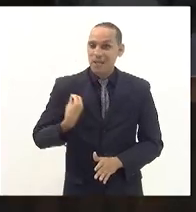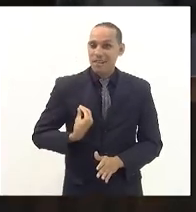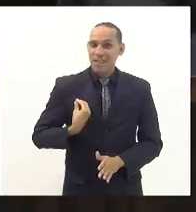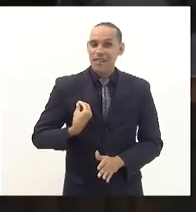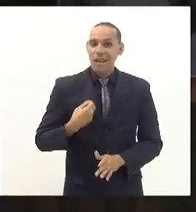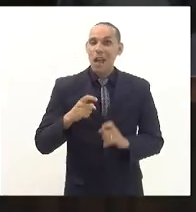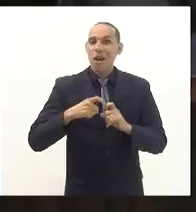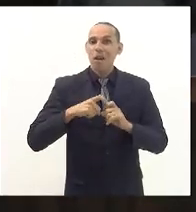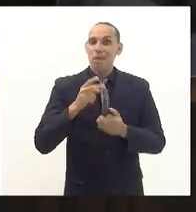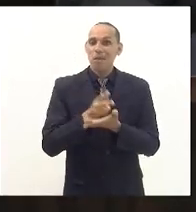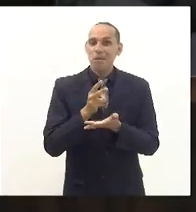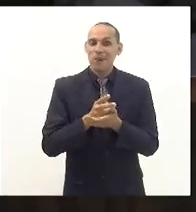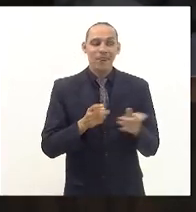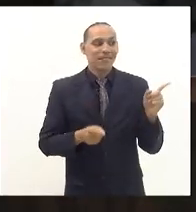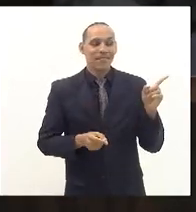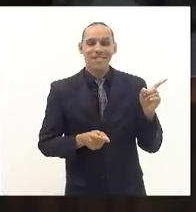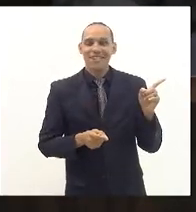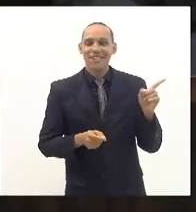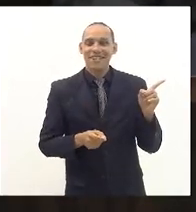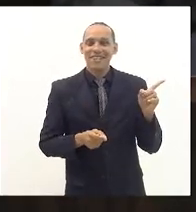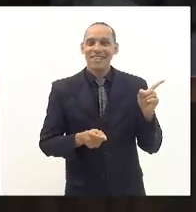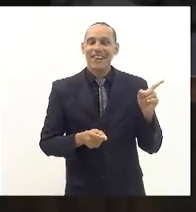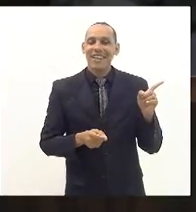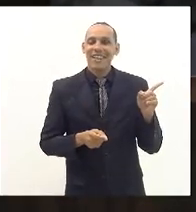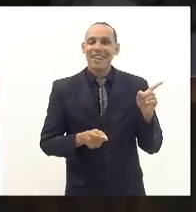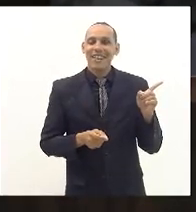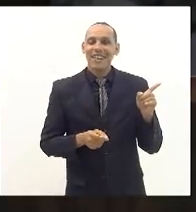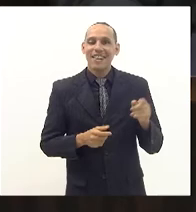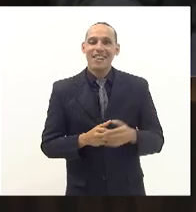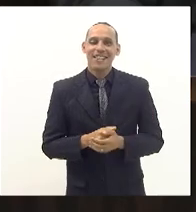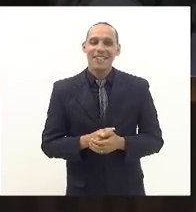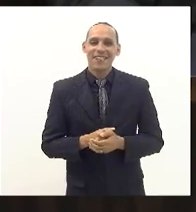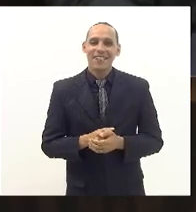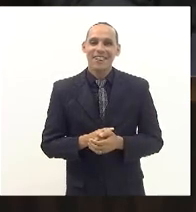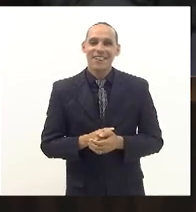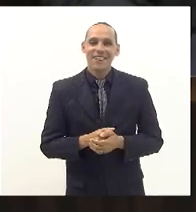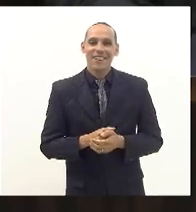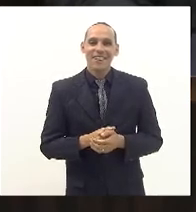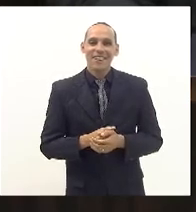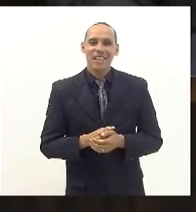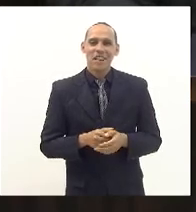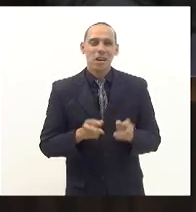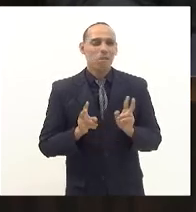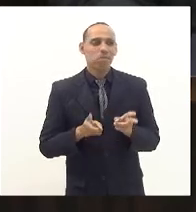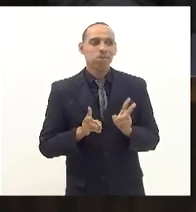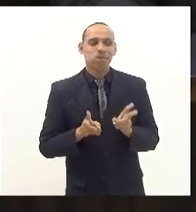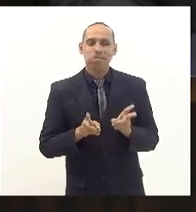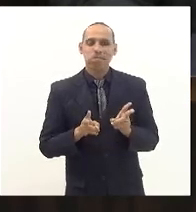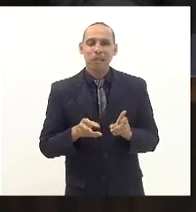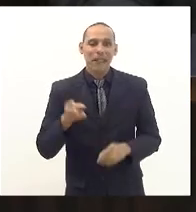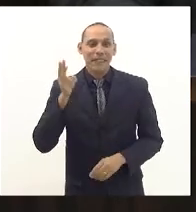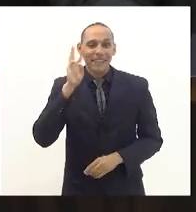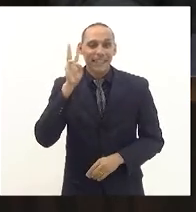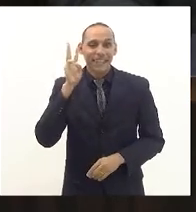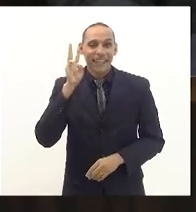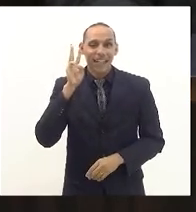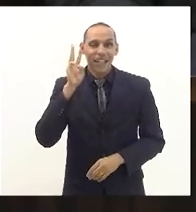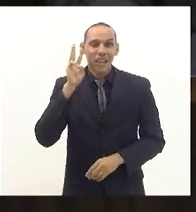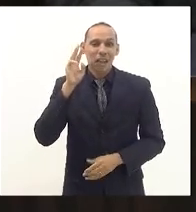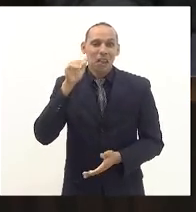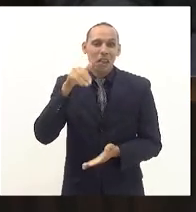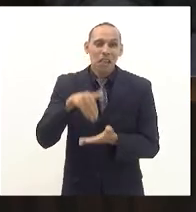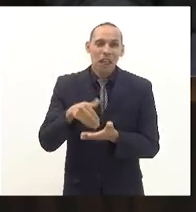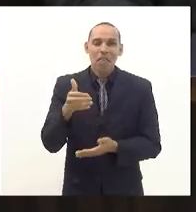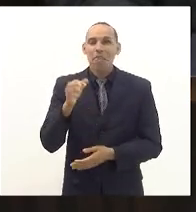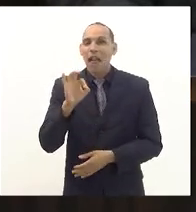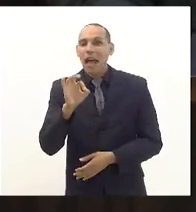fica eu não sabia disso mas aí ele passa e fica algumas terças-feiras até mais